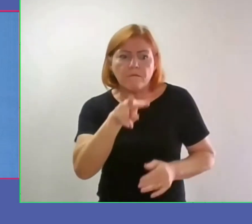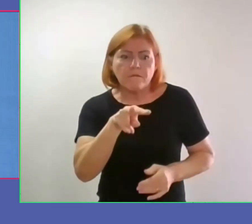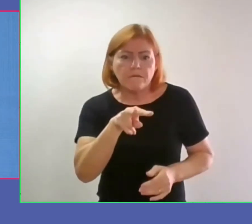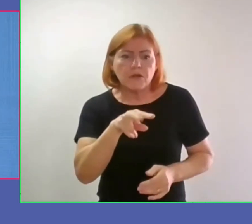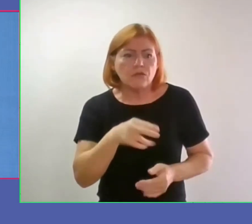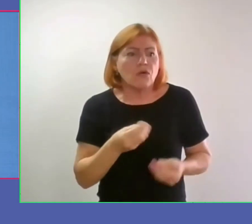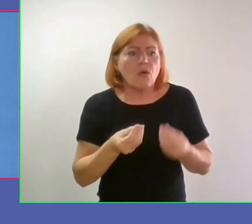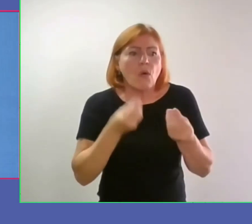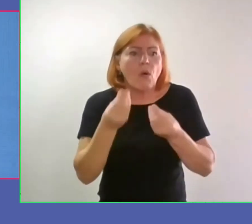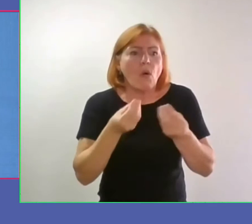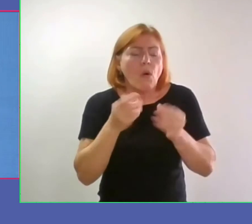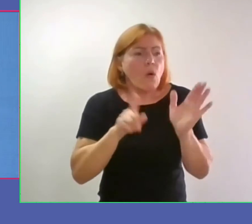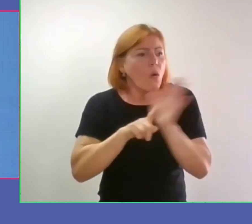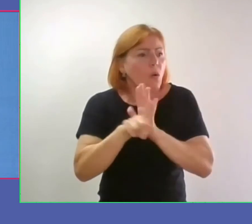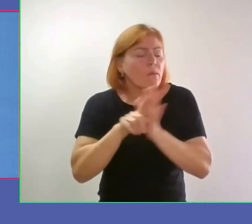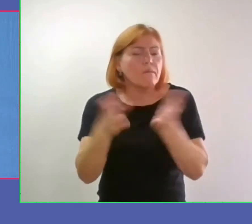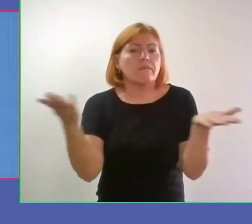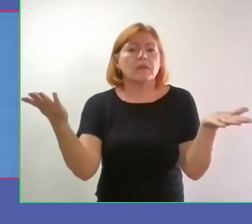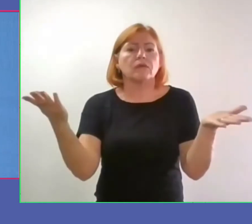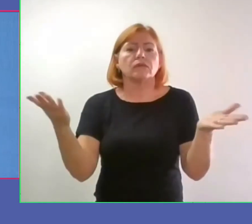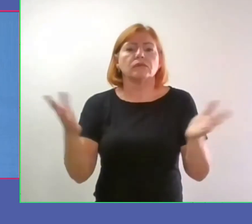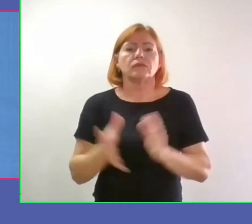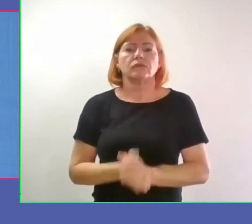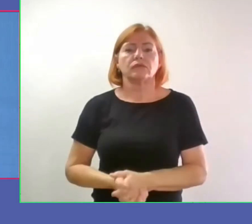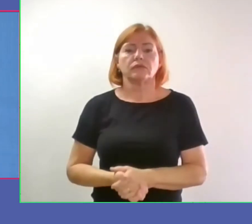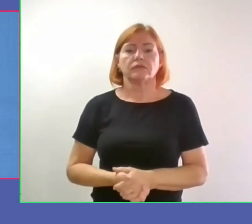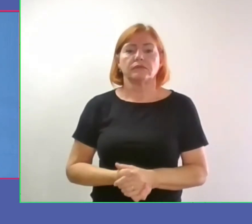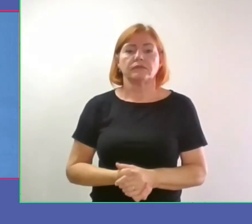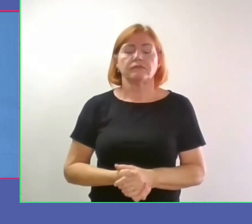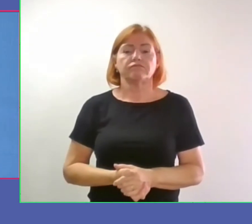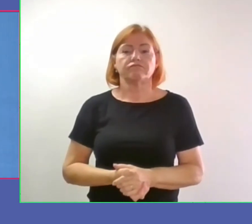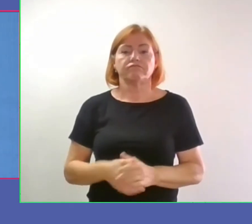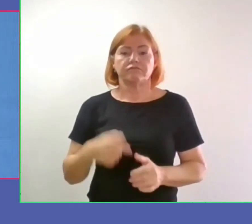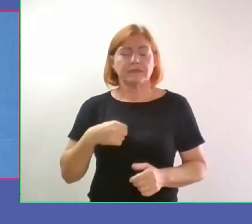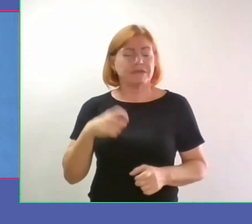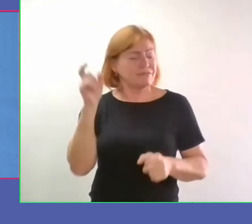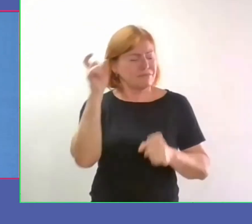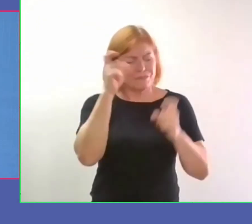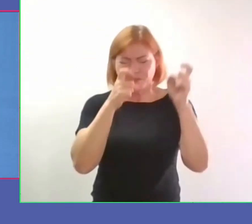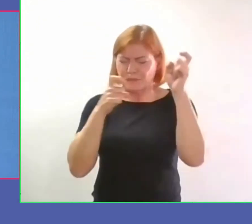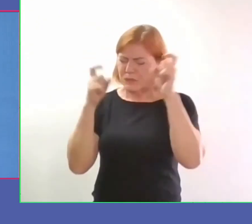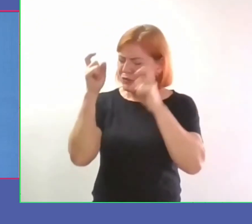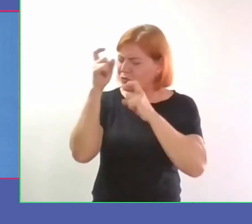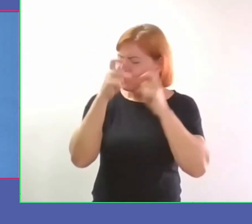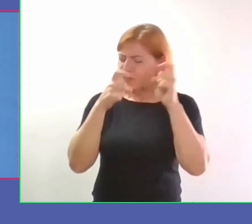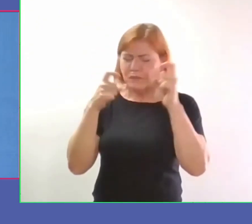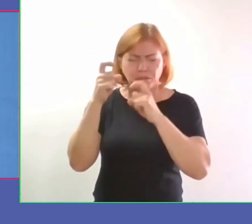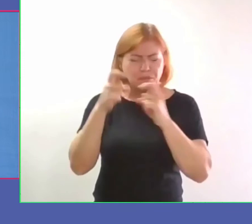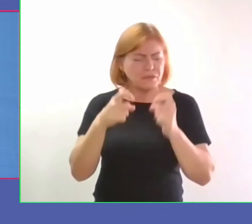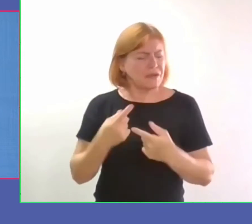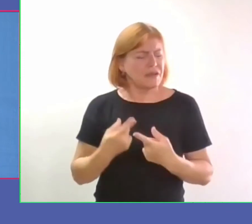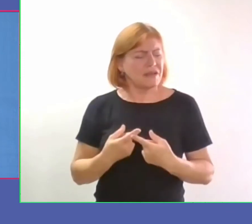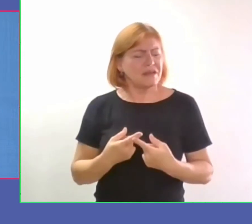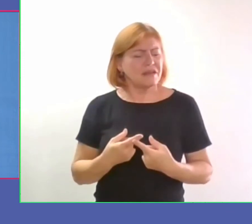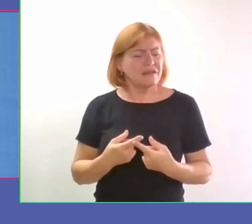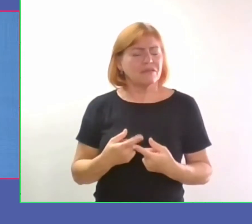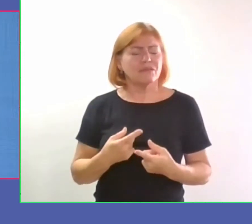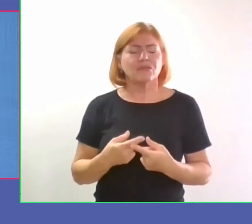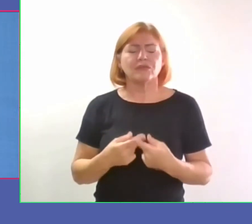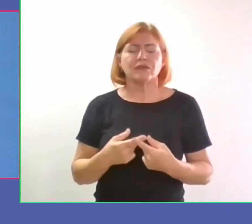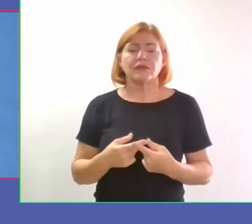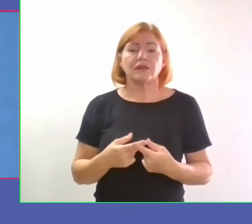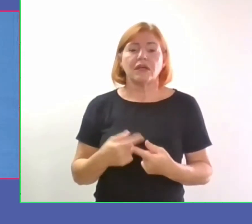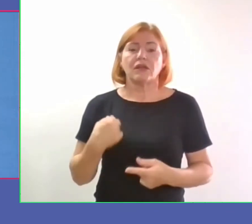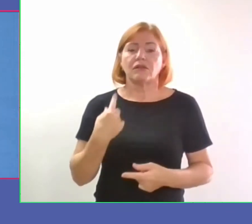causa disso, irmãos, eu fiquei preocupado. Fiquei preocupado, irmãos, para nós nunca nos acomodarmos.